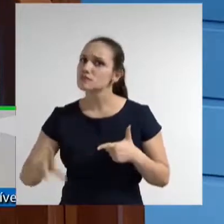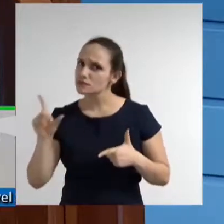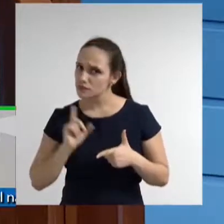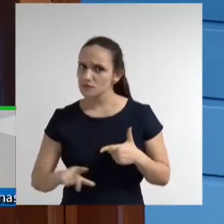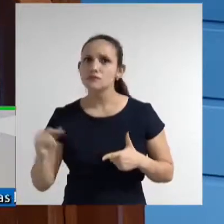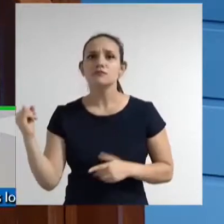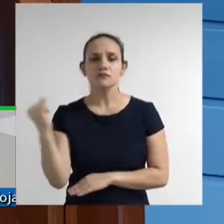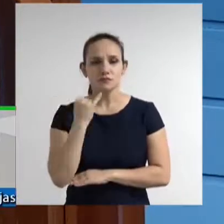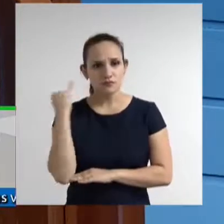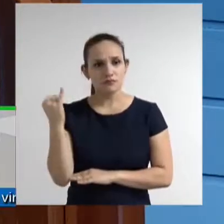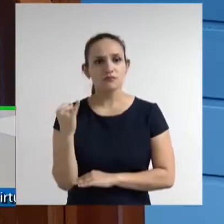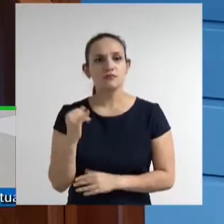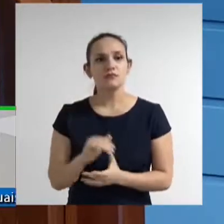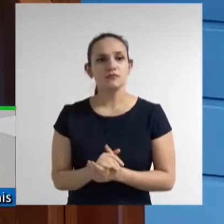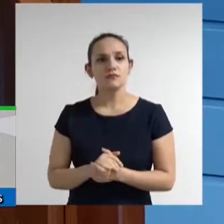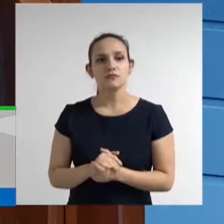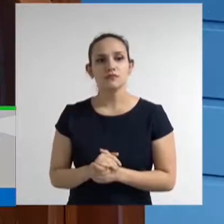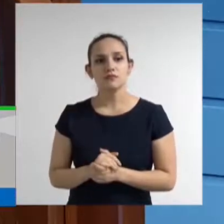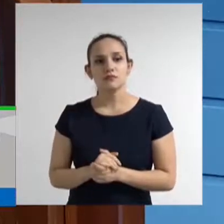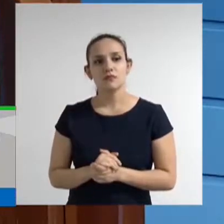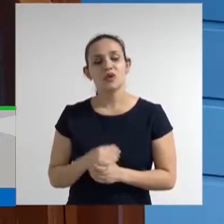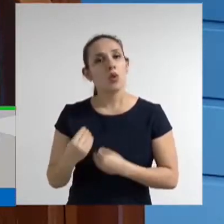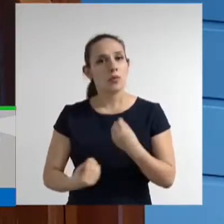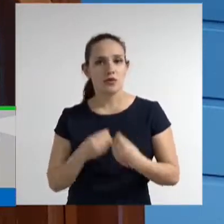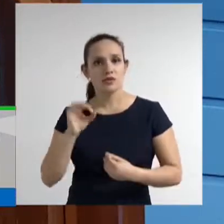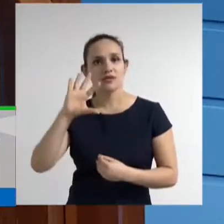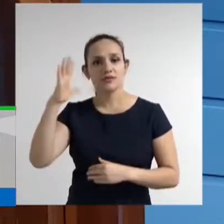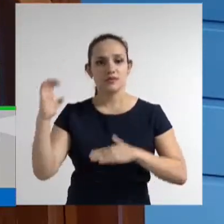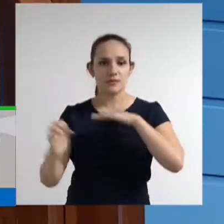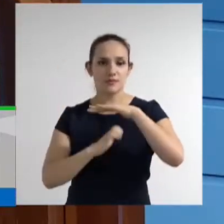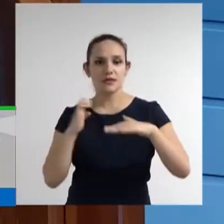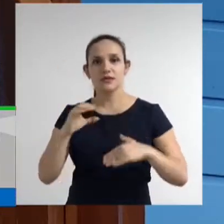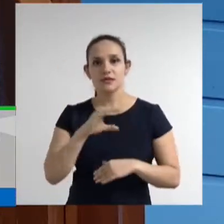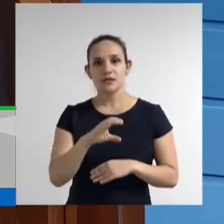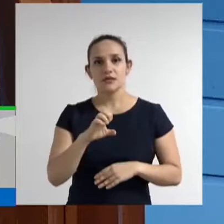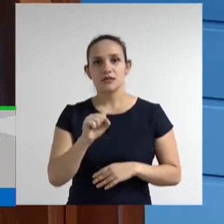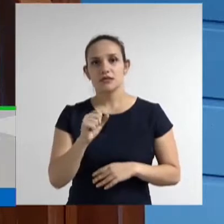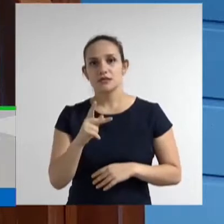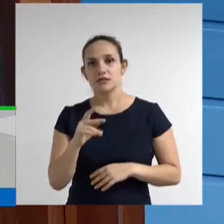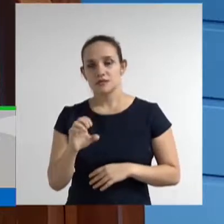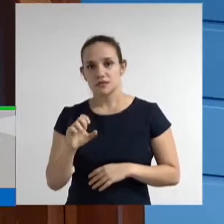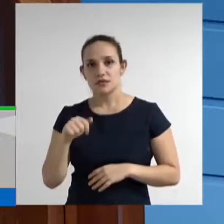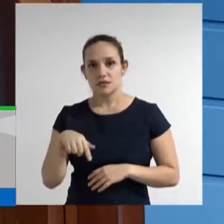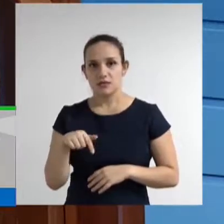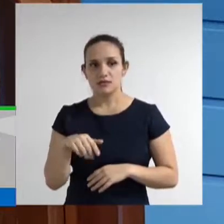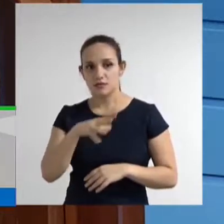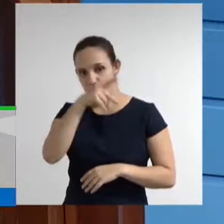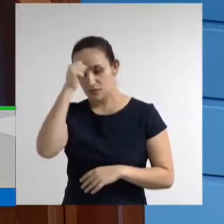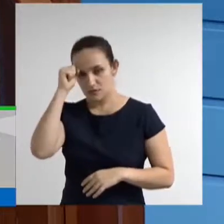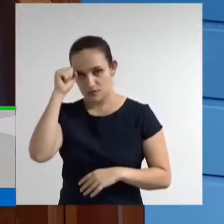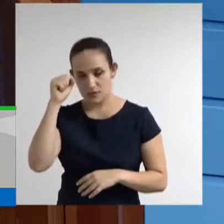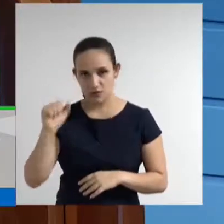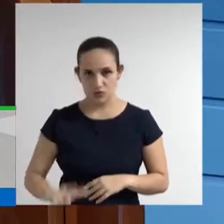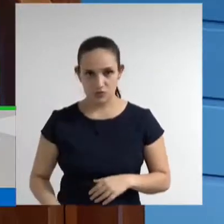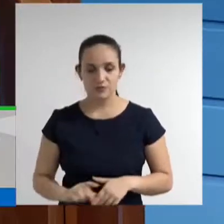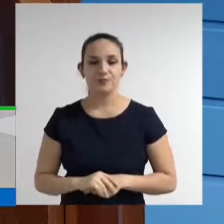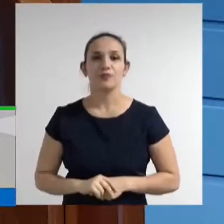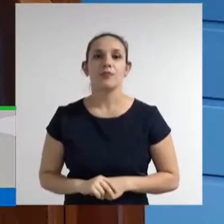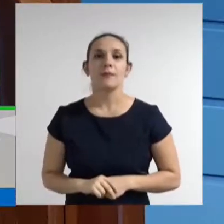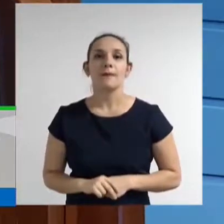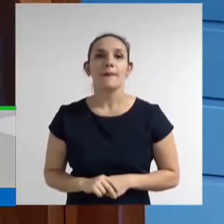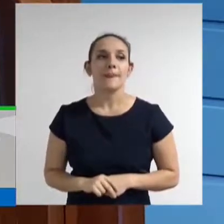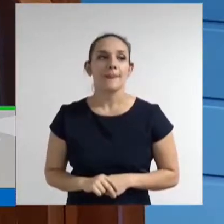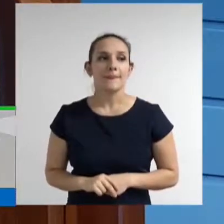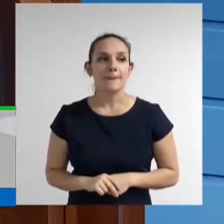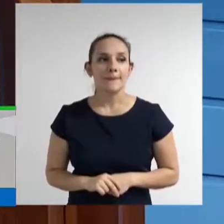relação à atuação da CESP no Mato Grosso do Sul. Nós tivemos uma compensação social,